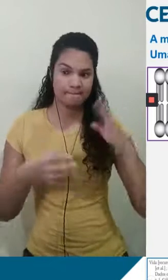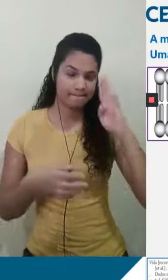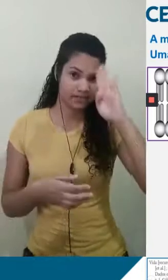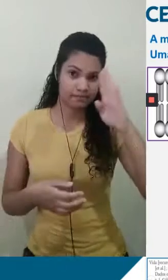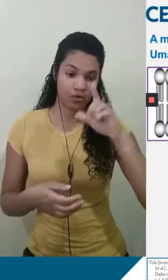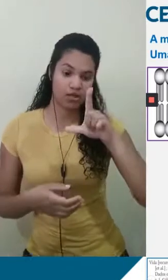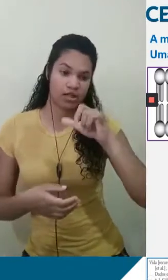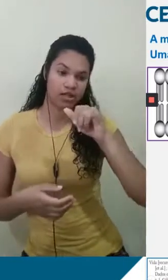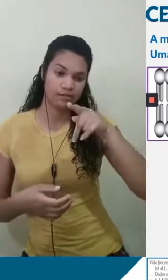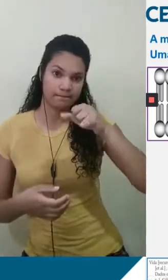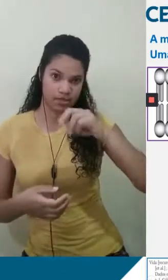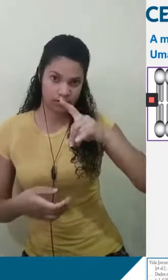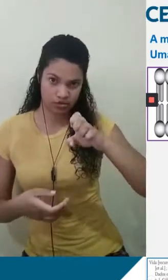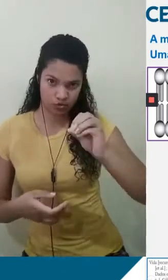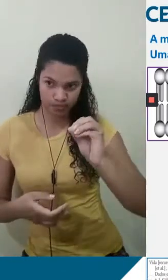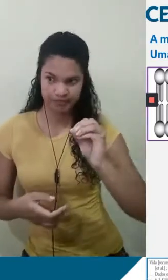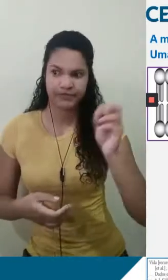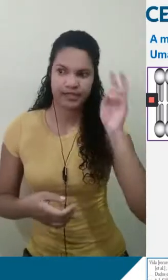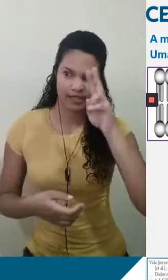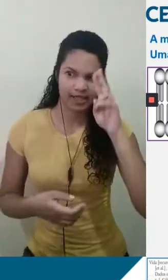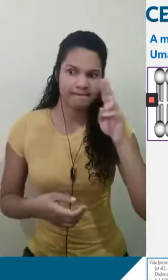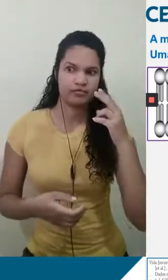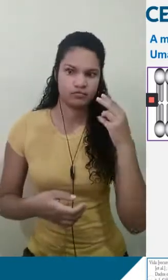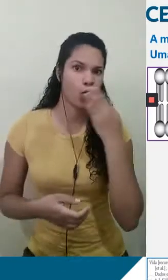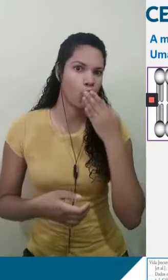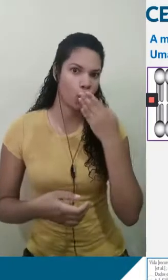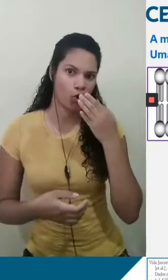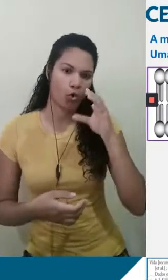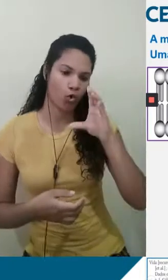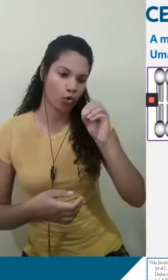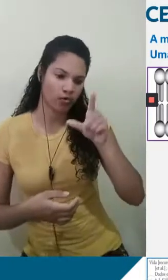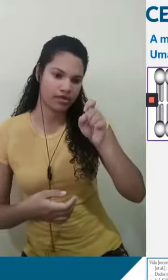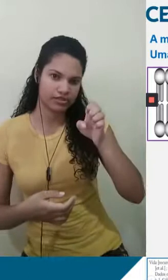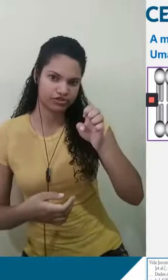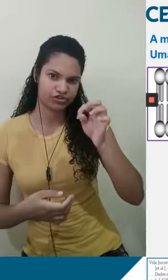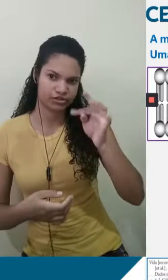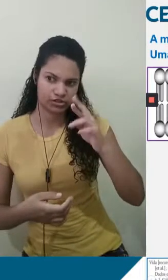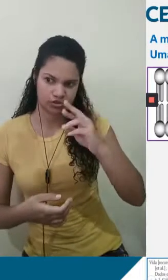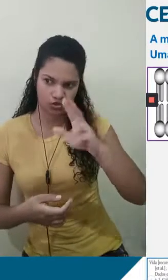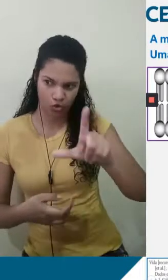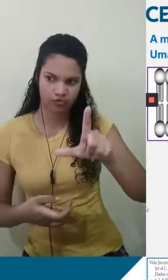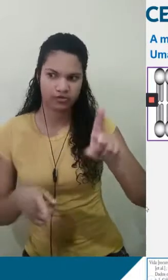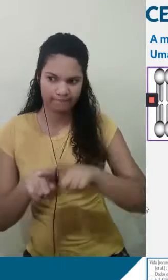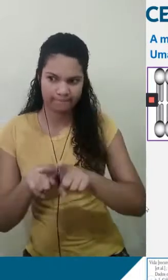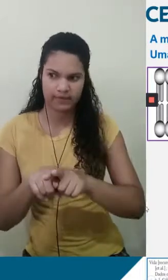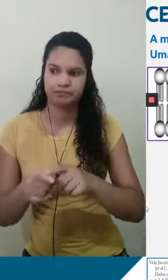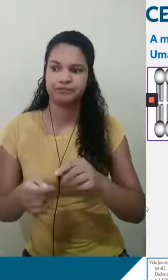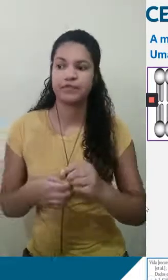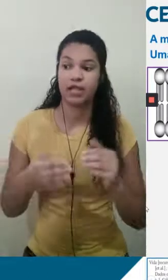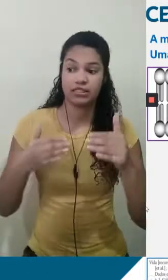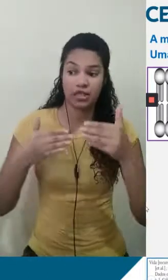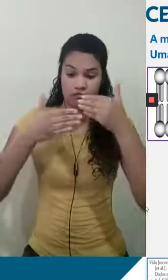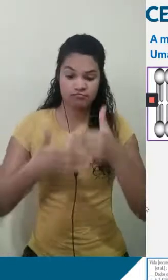meios aquosos, já foi dito. Então, como mencionado, as caudas são hidrofóbicas e as cabeças são